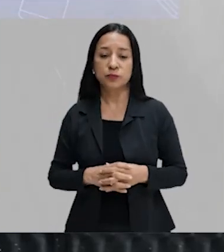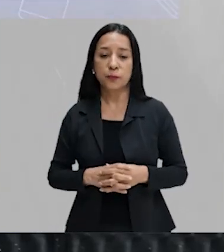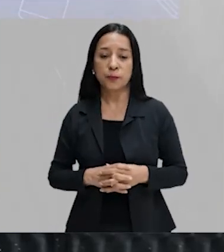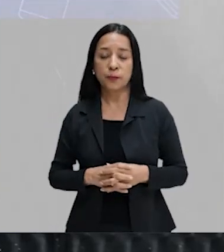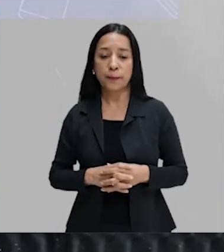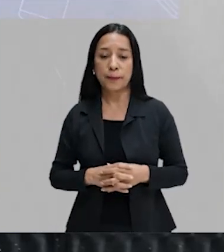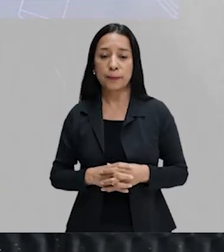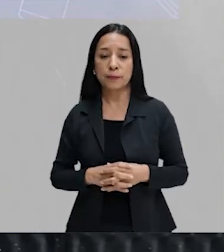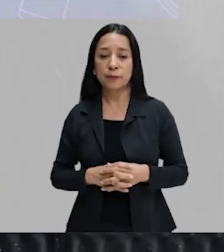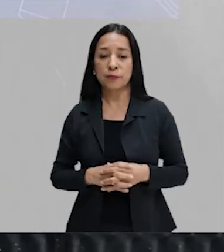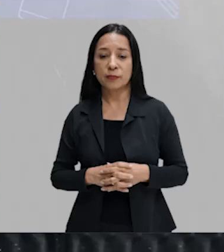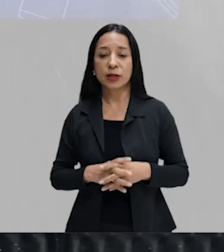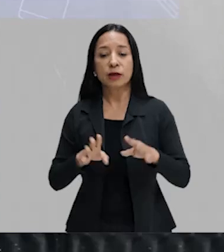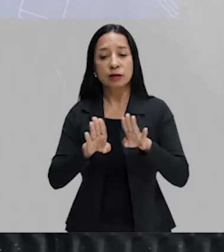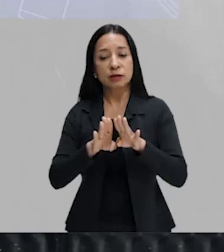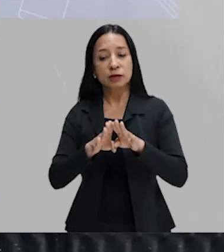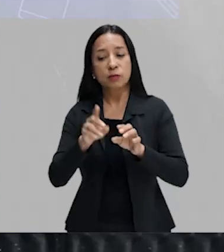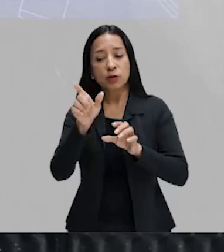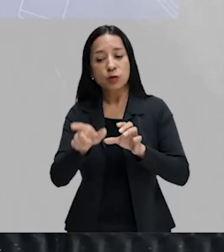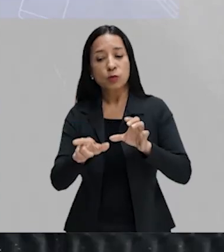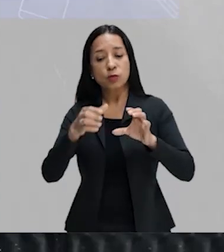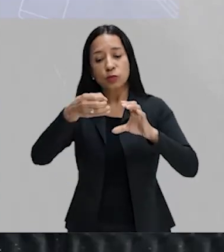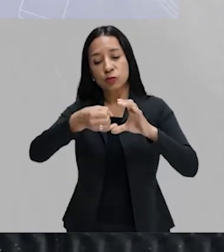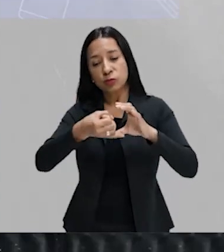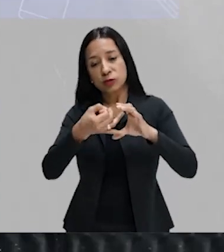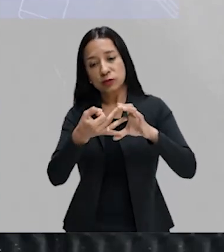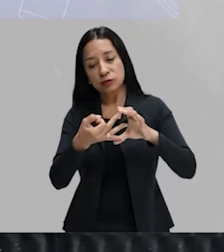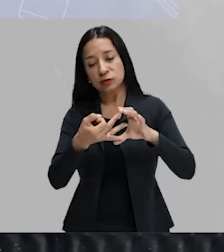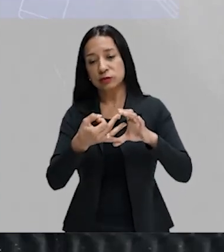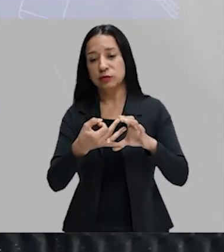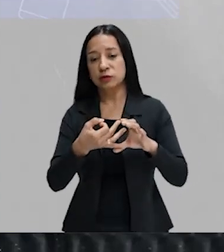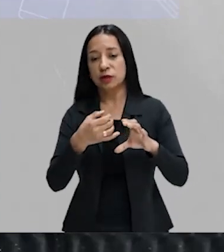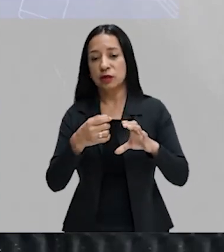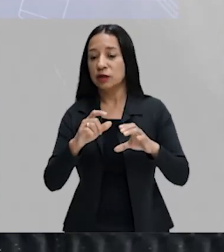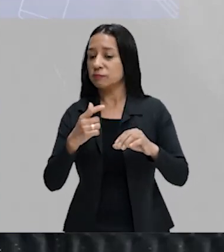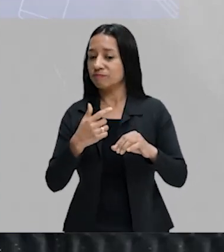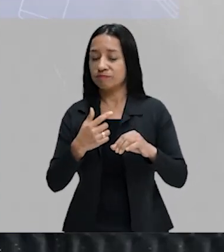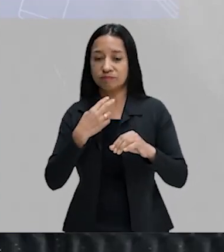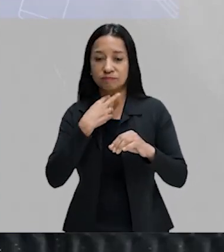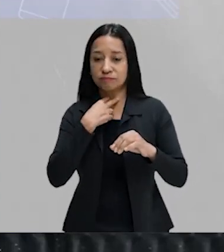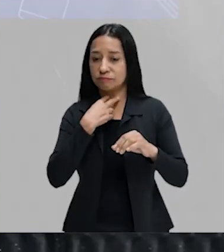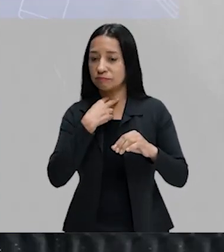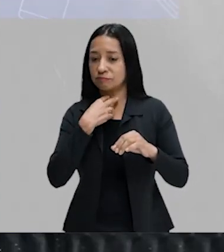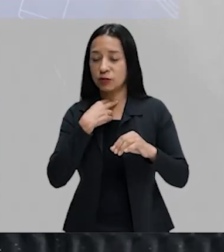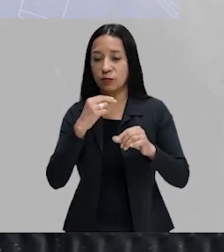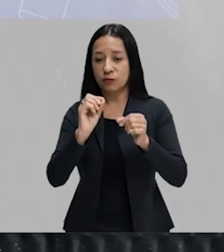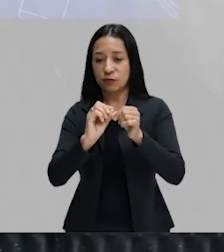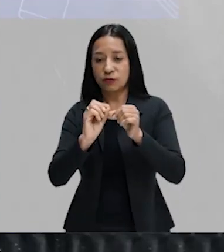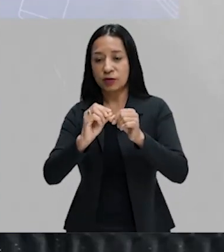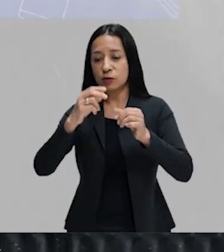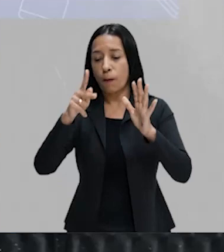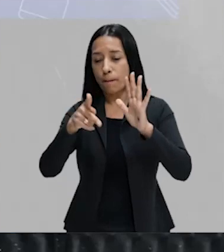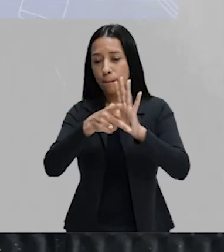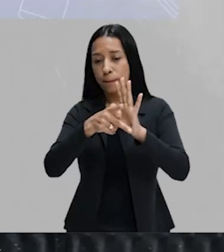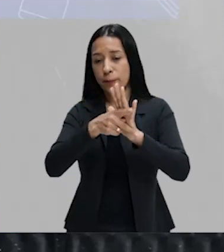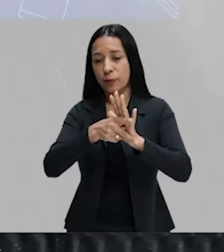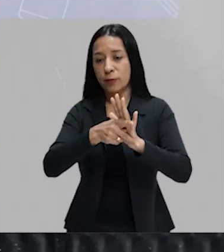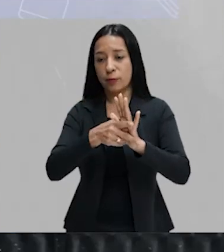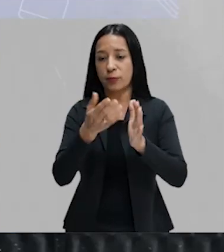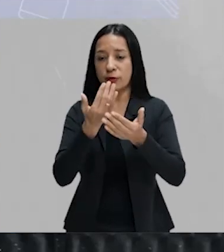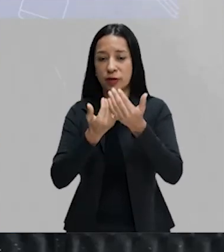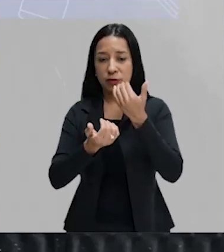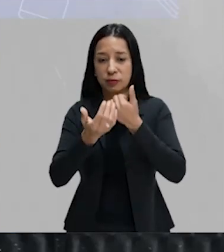são seres que não podem produzir o seu próprio alimento. Então, nós temos vários tipos de heterótrofos. Herbívoros,